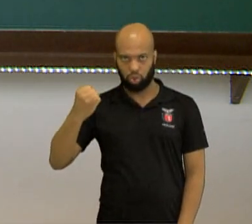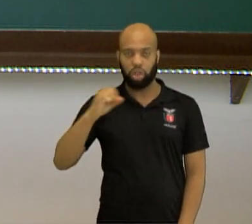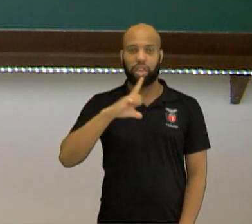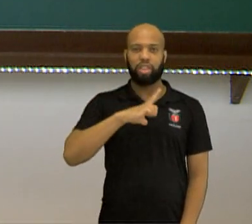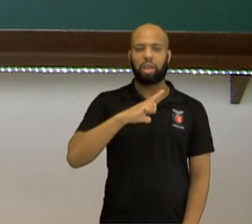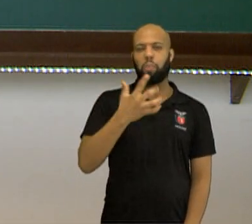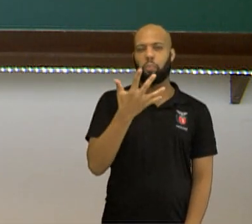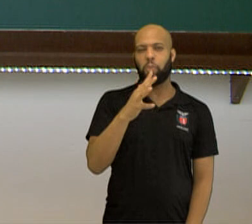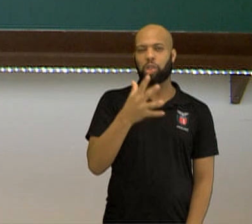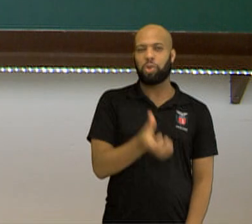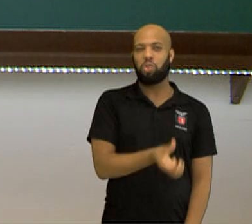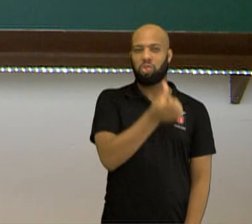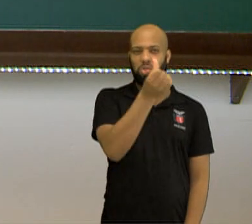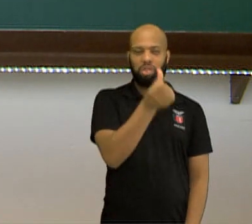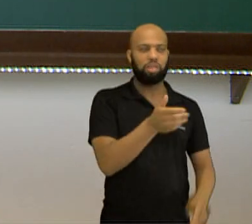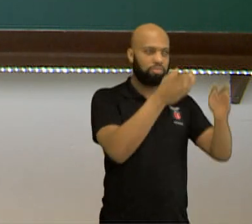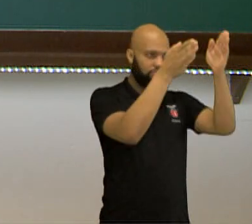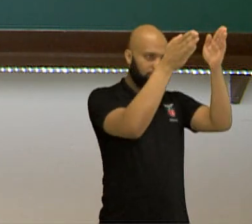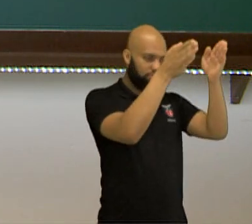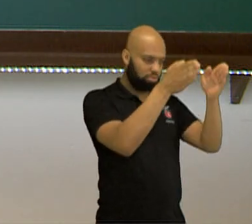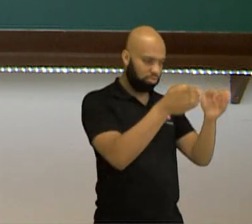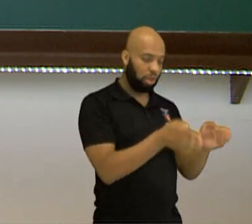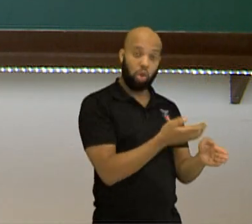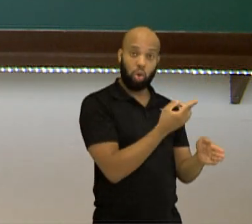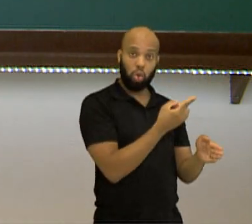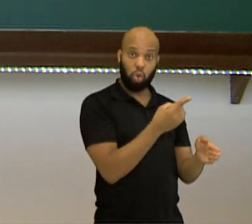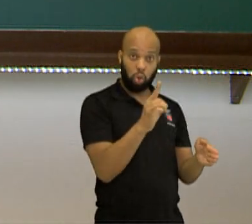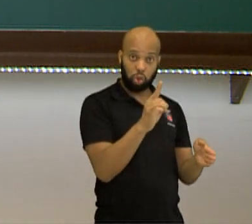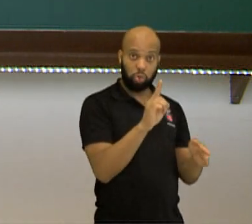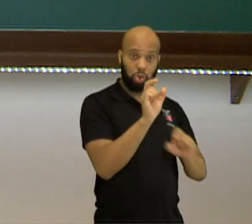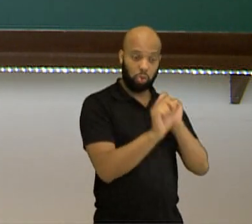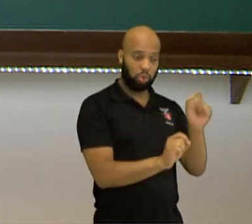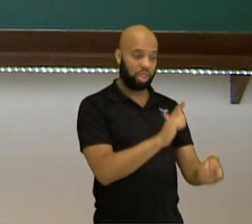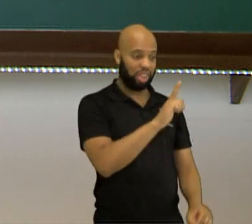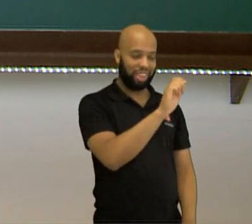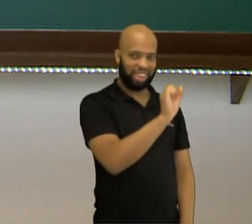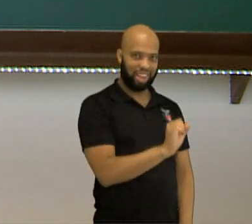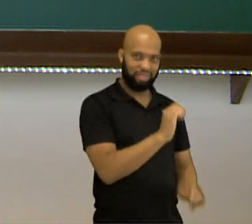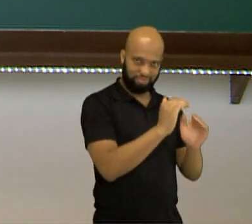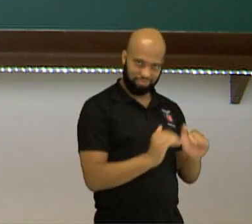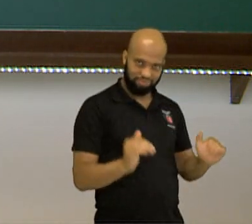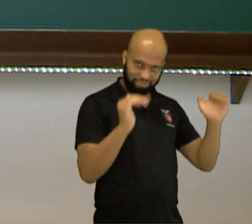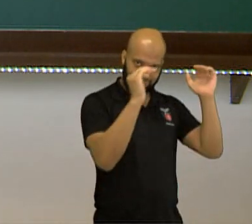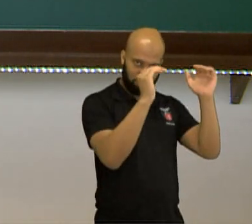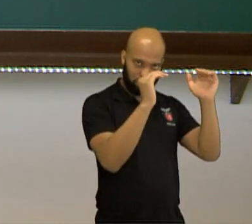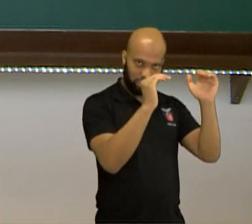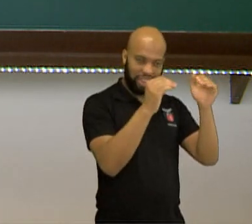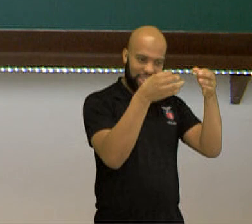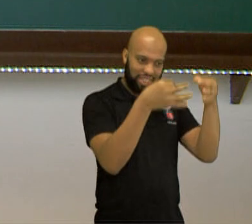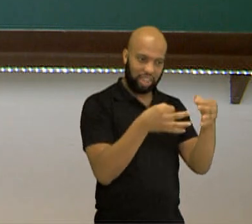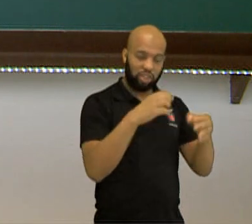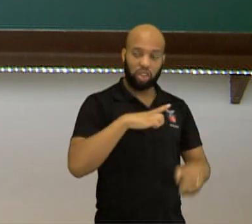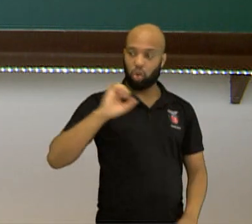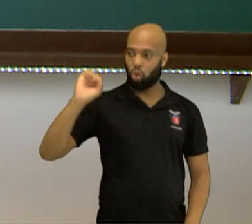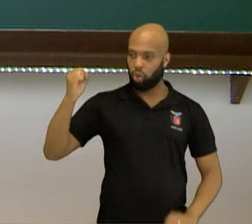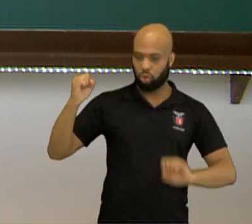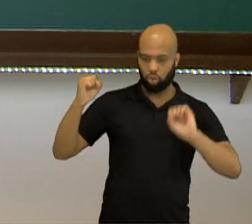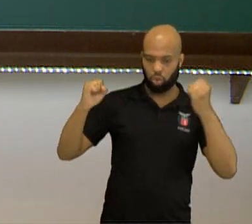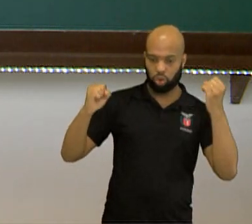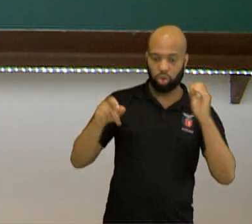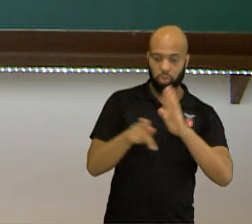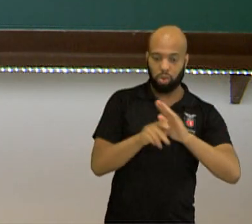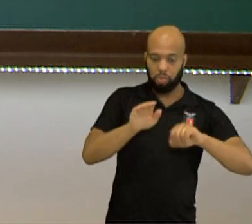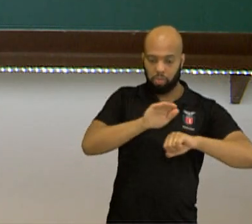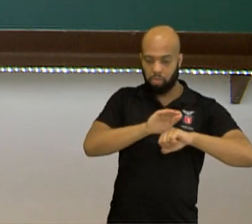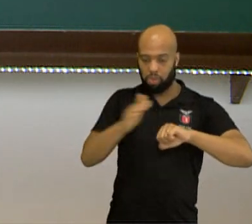uns 6 elementos, eles encontram-se num estado ao qual nós chamamos de estabilidade. Um átomo é considerado